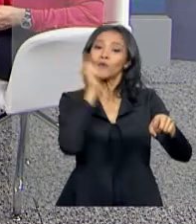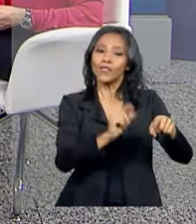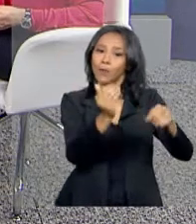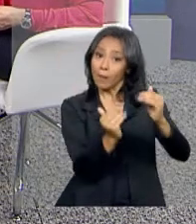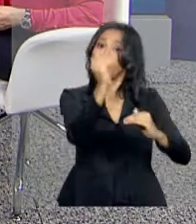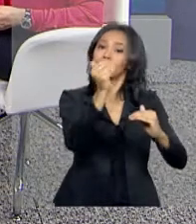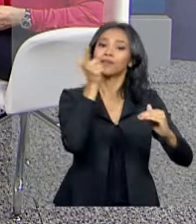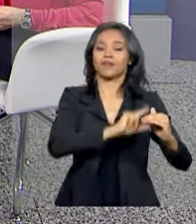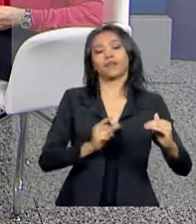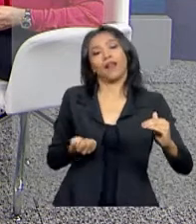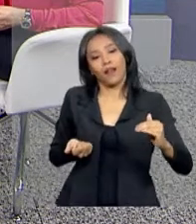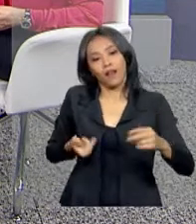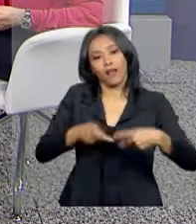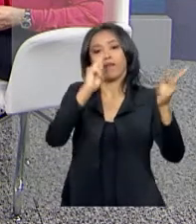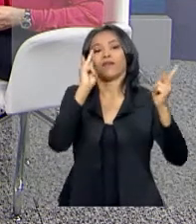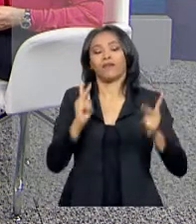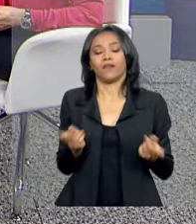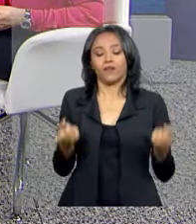ser